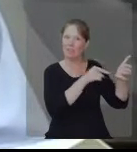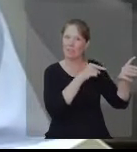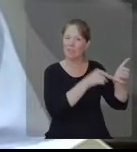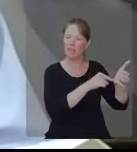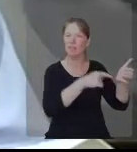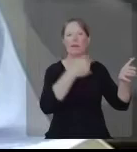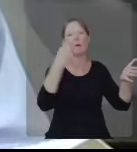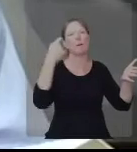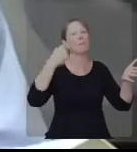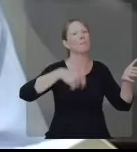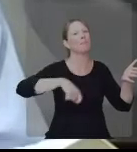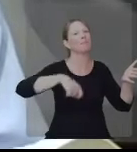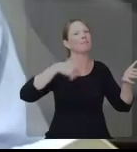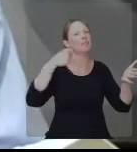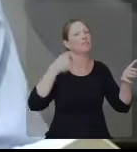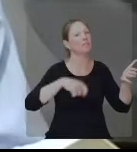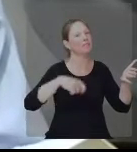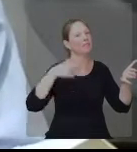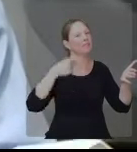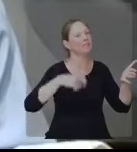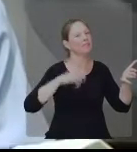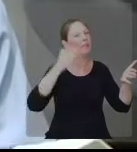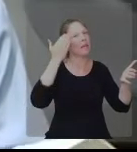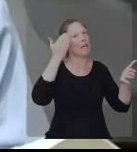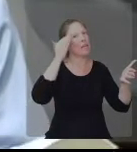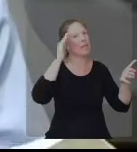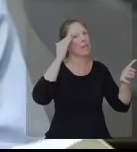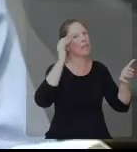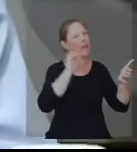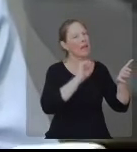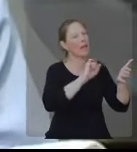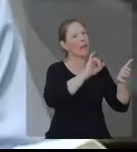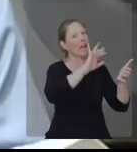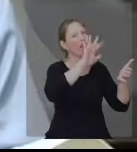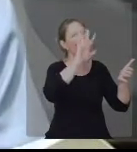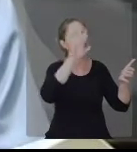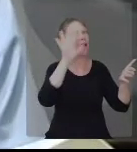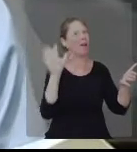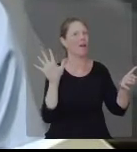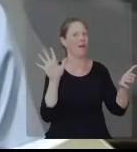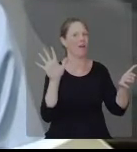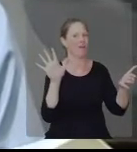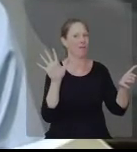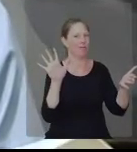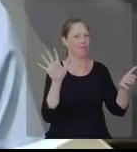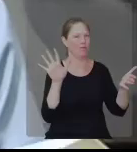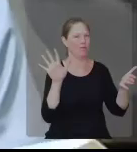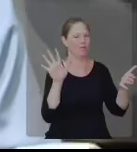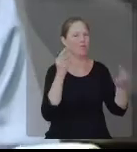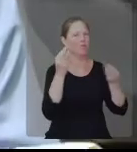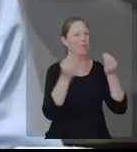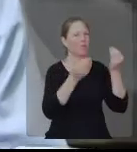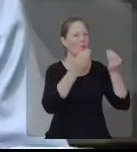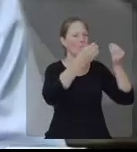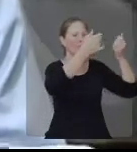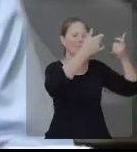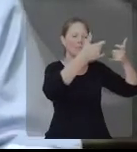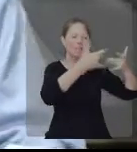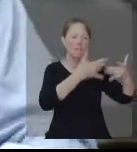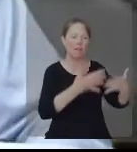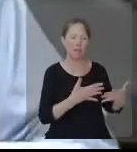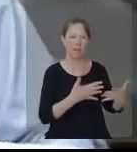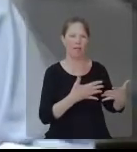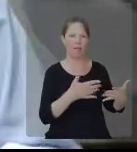a Bíblia é preciso ter princípios de interpretação sadios, muito sadios, que